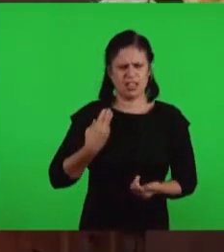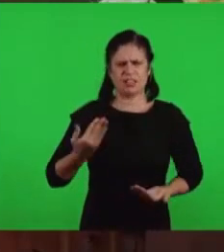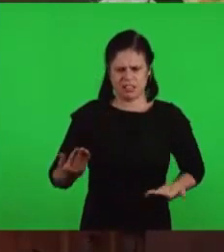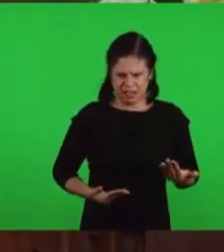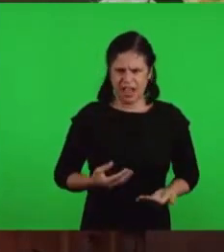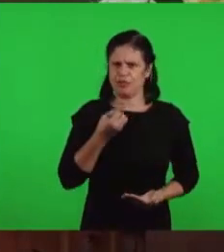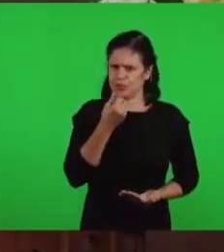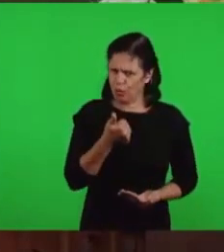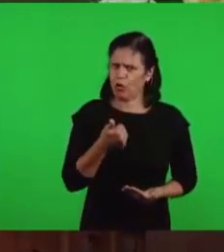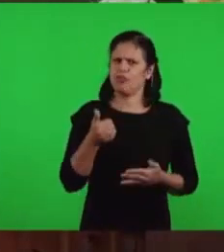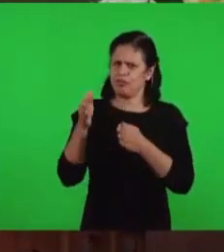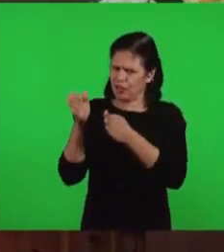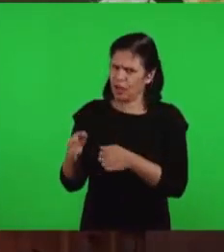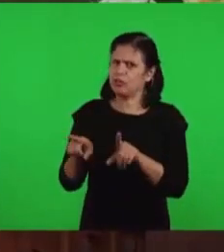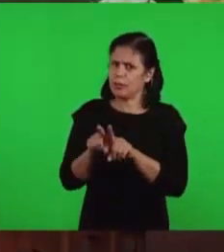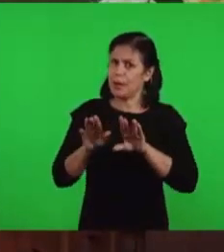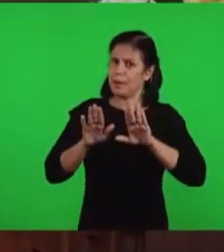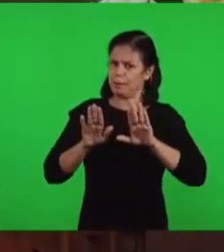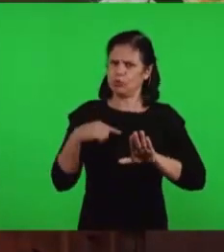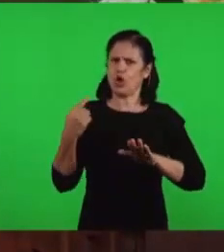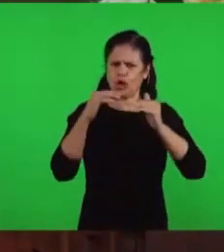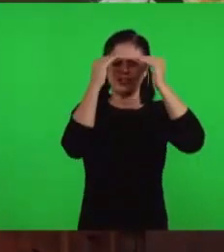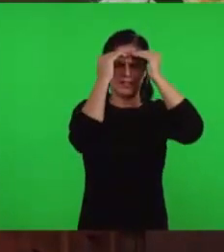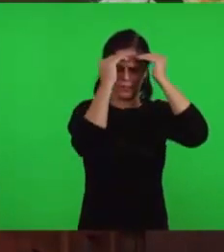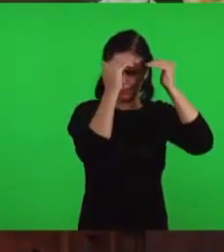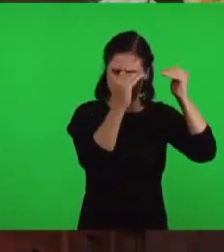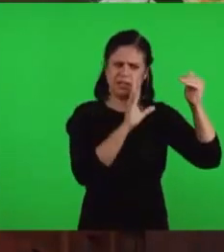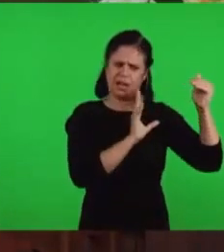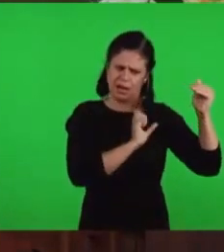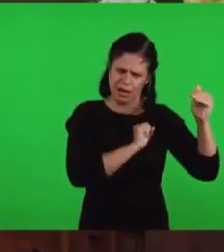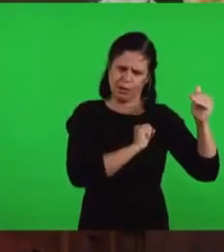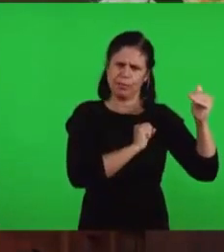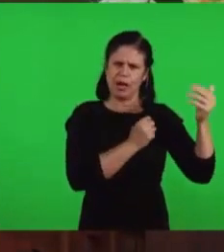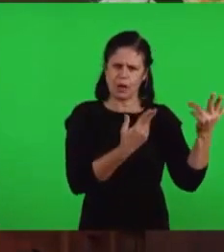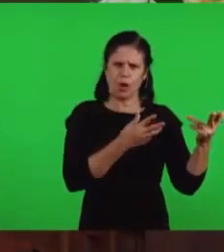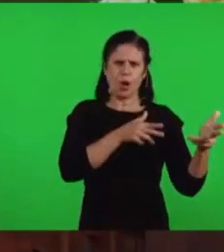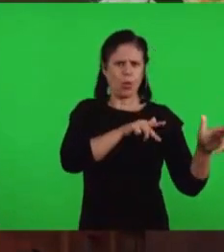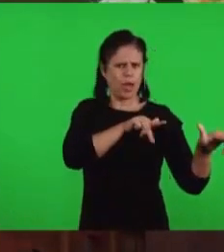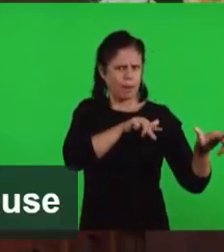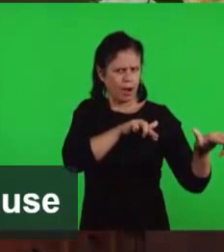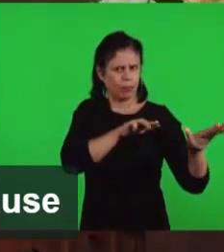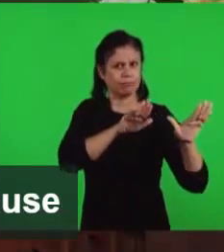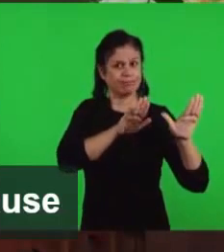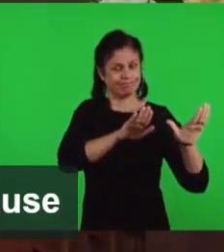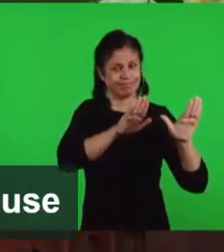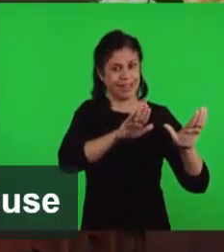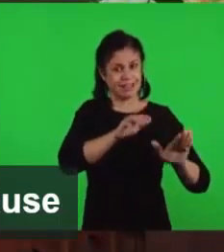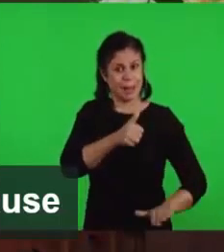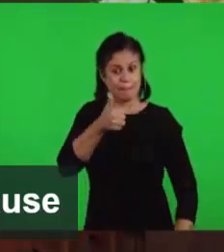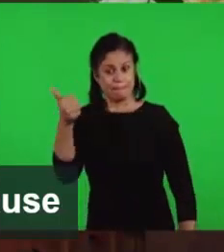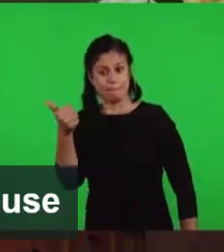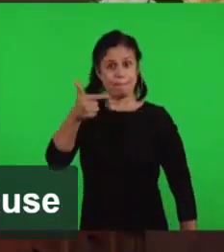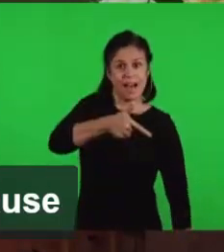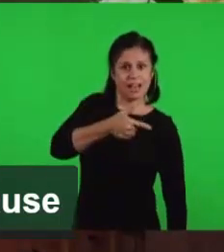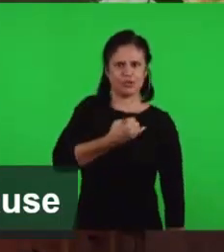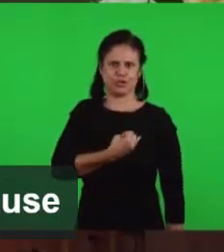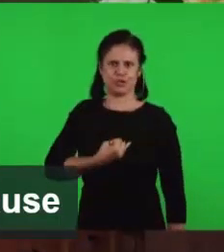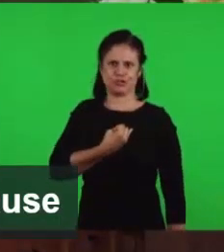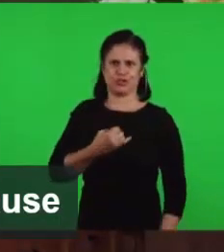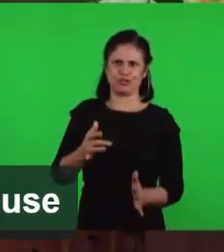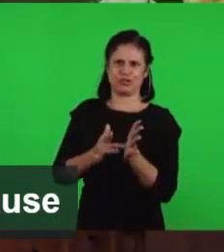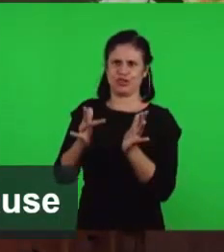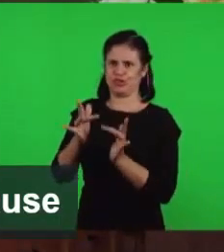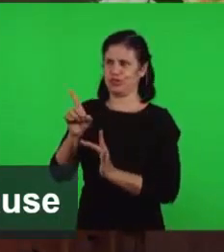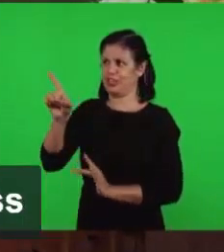preciosas Que nós respeitamos amamos são nossos irmãos agora aqui mais do que João ele é mais do que João